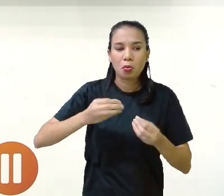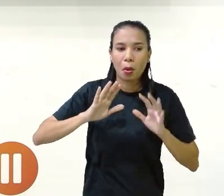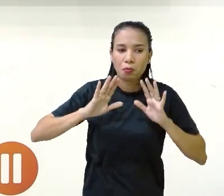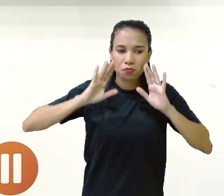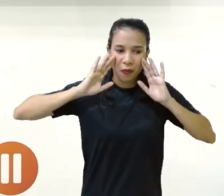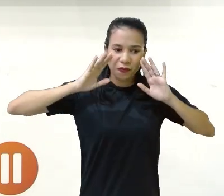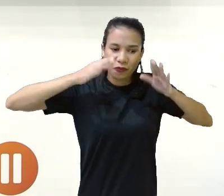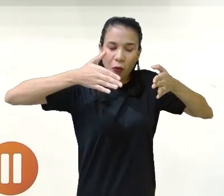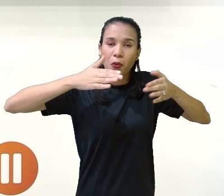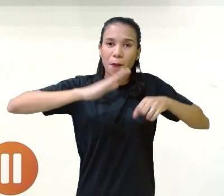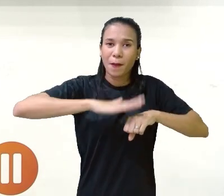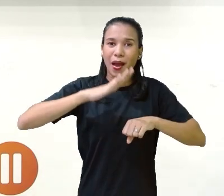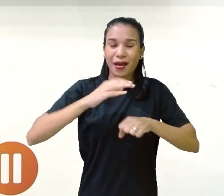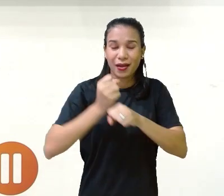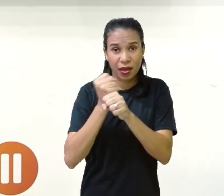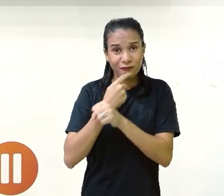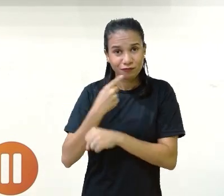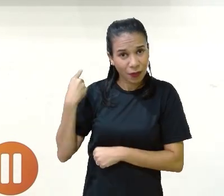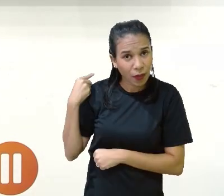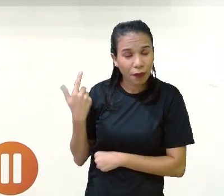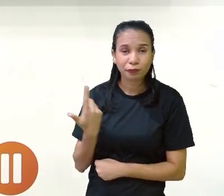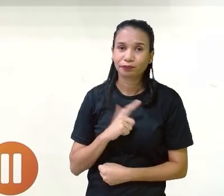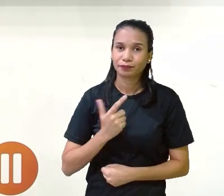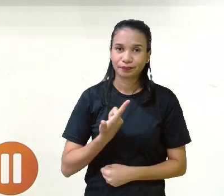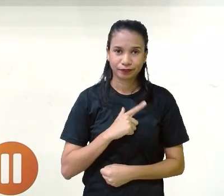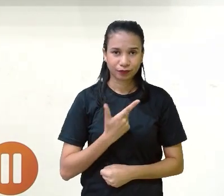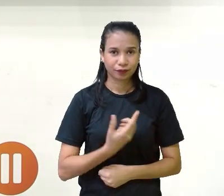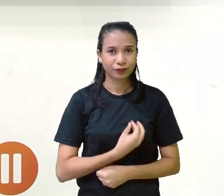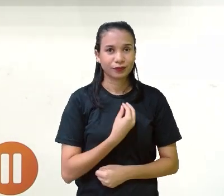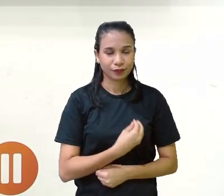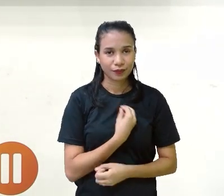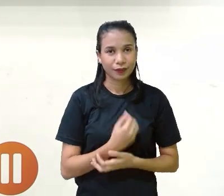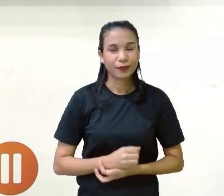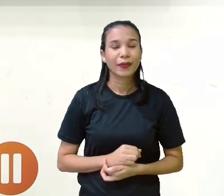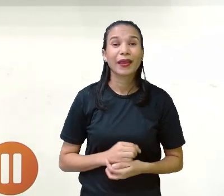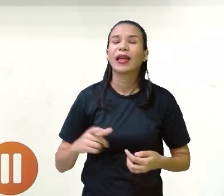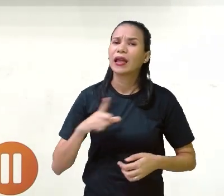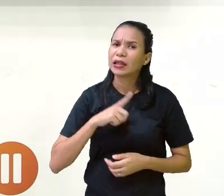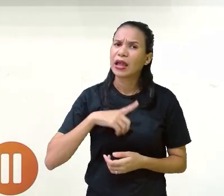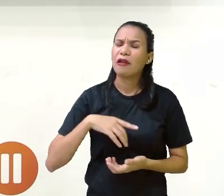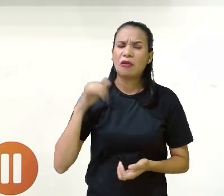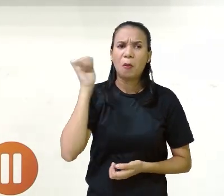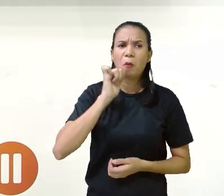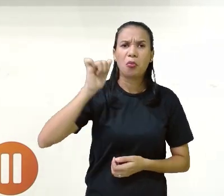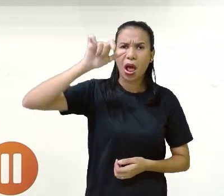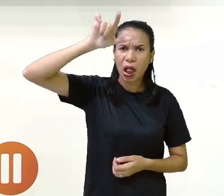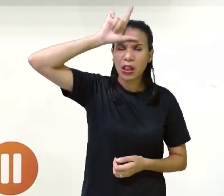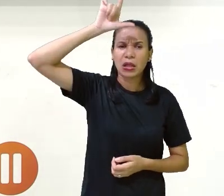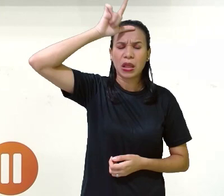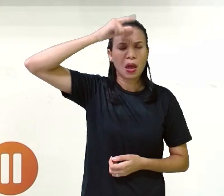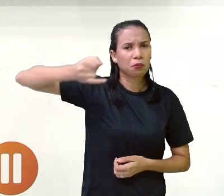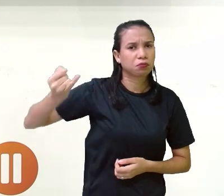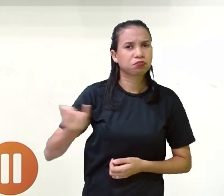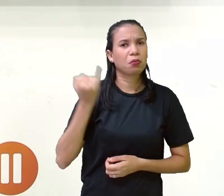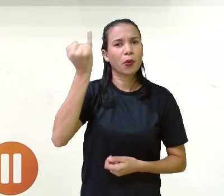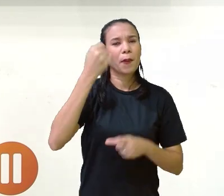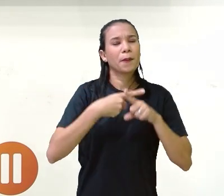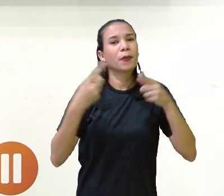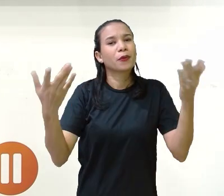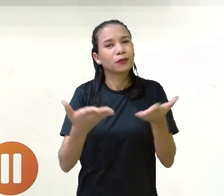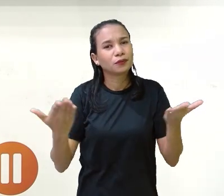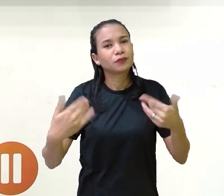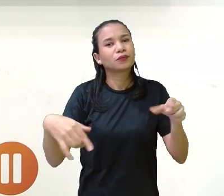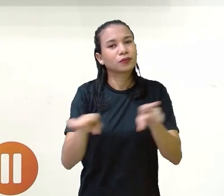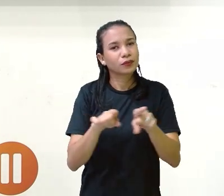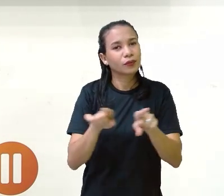coisa que há alguns anos atrás isso não acontecia. Tivemos grandes líderes e hoje a gente tem